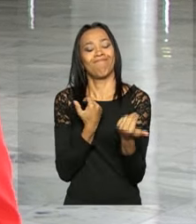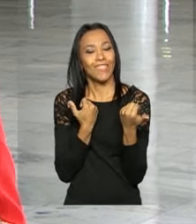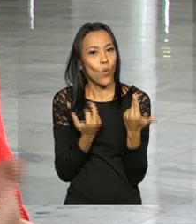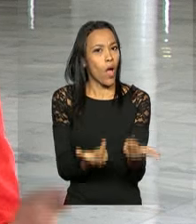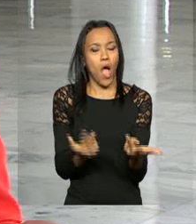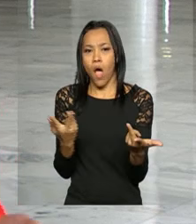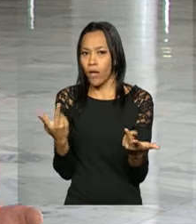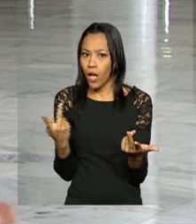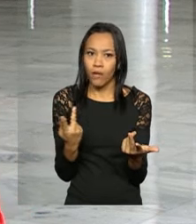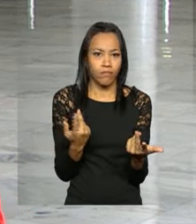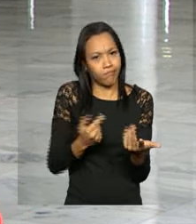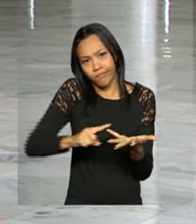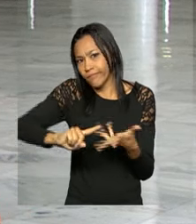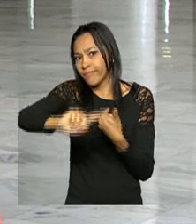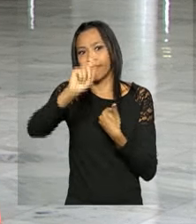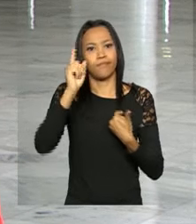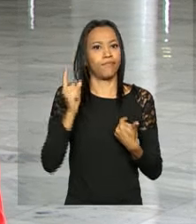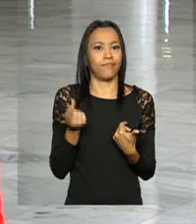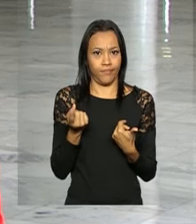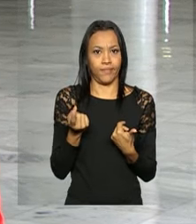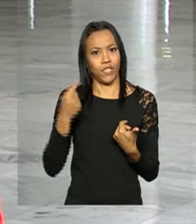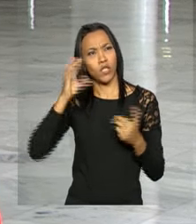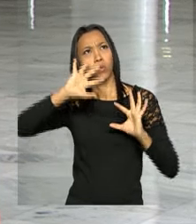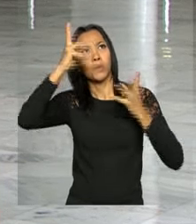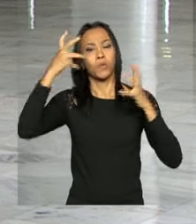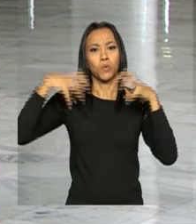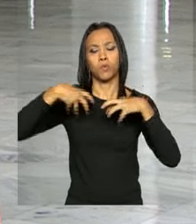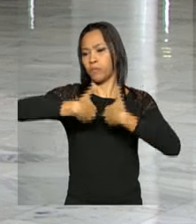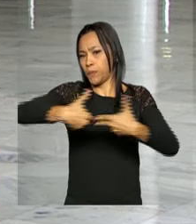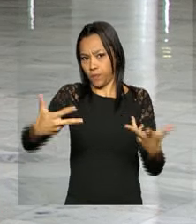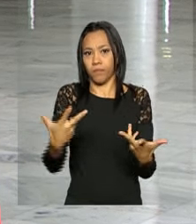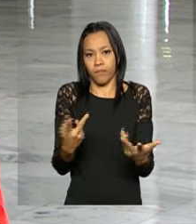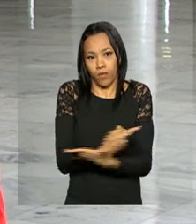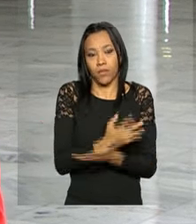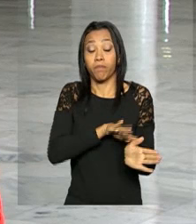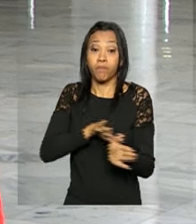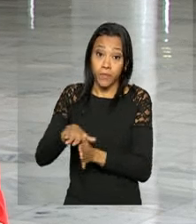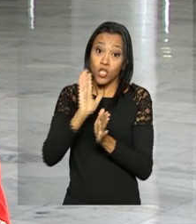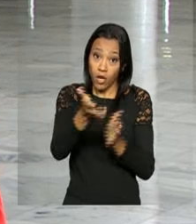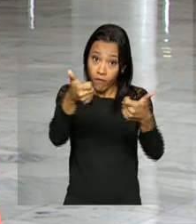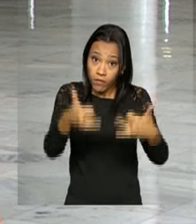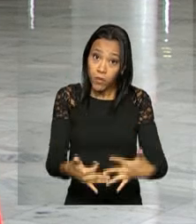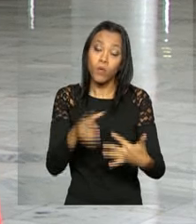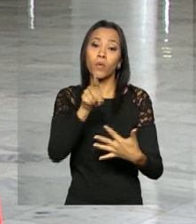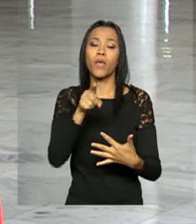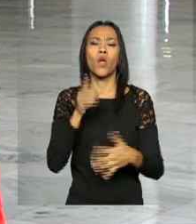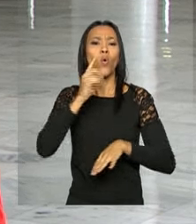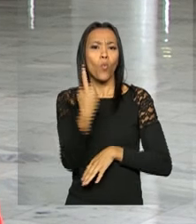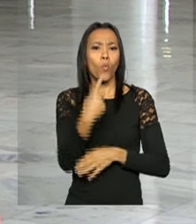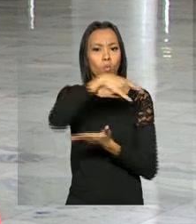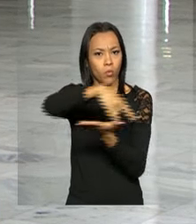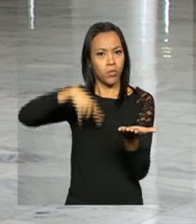desastres, eh, enfim, pelas mesmas consequências climáticas e ambientais. Bom, agora, como você falou, um dos acordos que vão ser